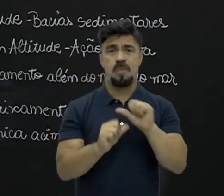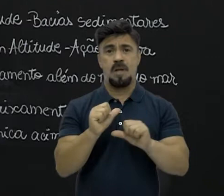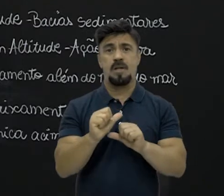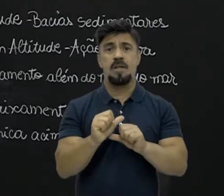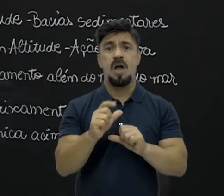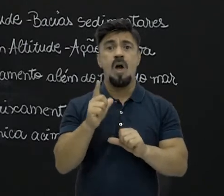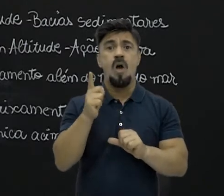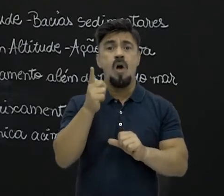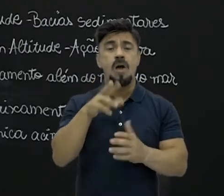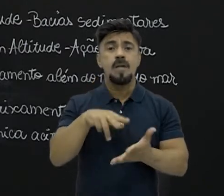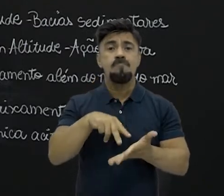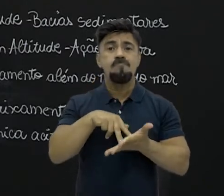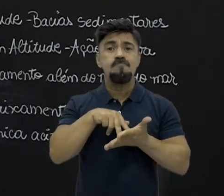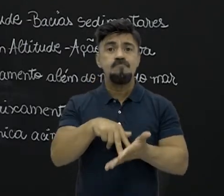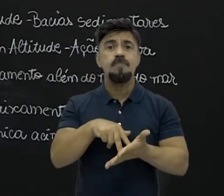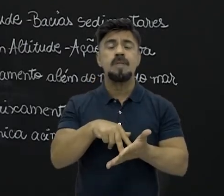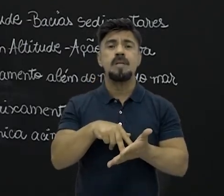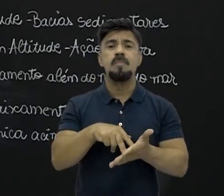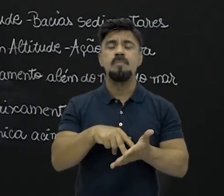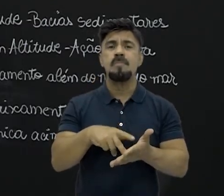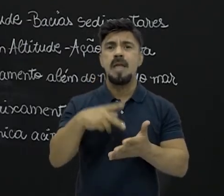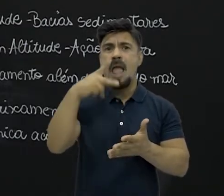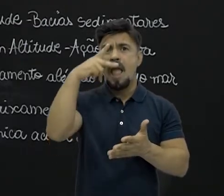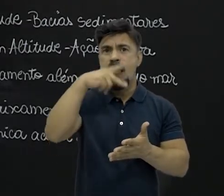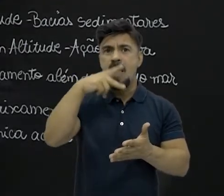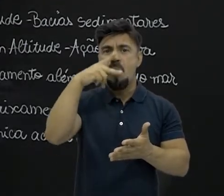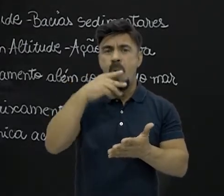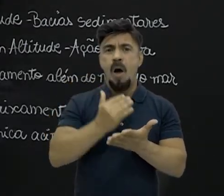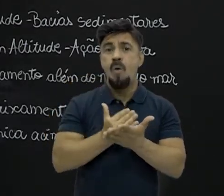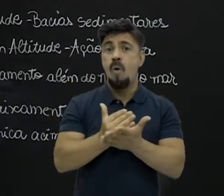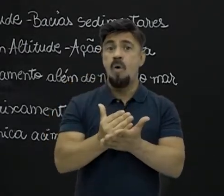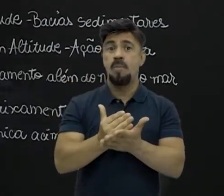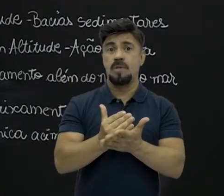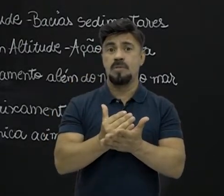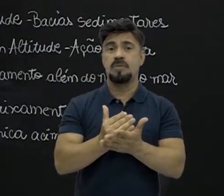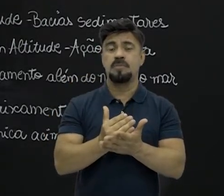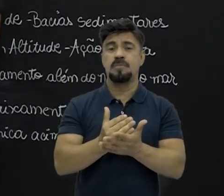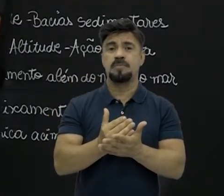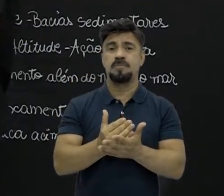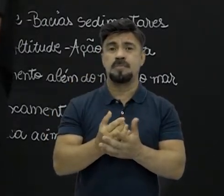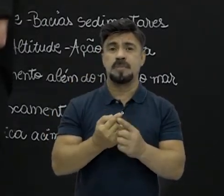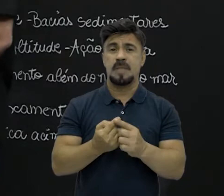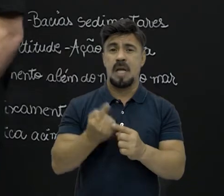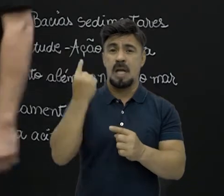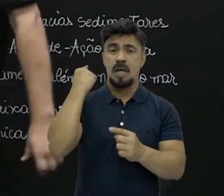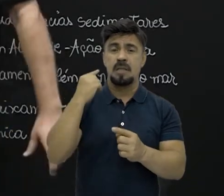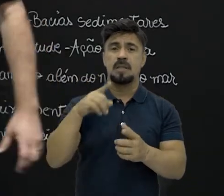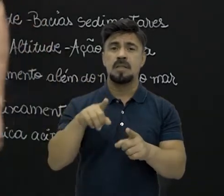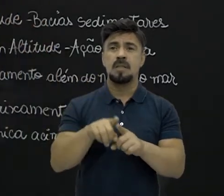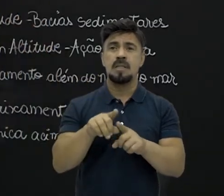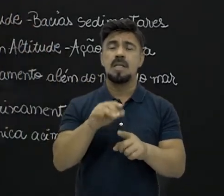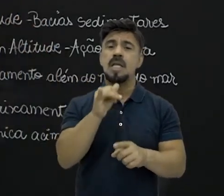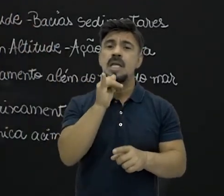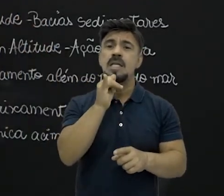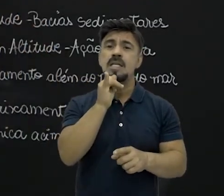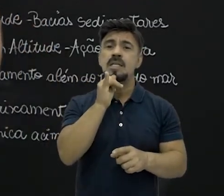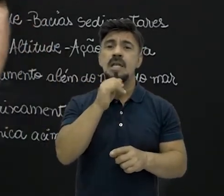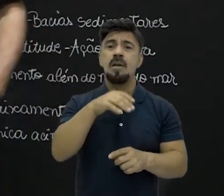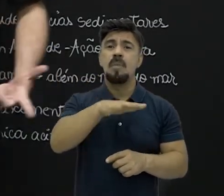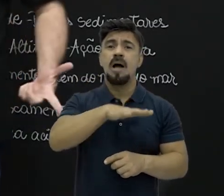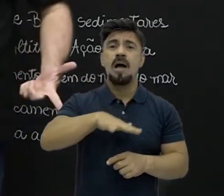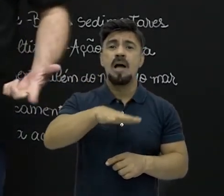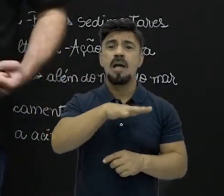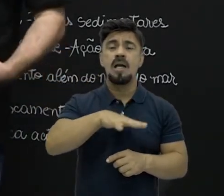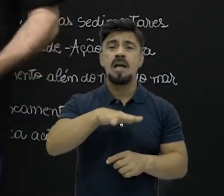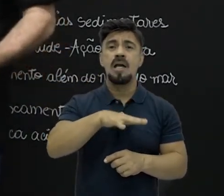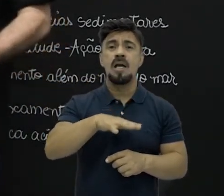conseguiu permanecer da mesma estrutura inicial de quando ela foi formada. Um exemplo seria as regiões da Serra